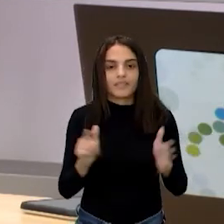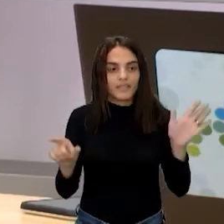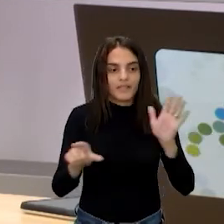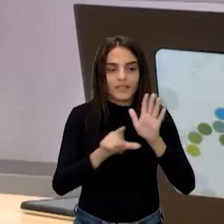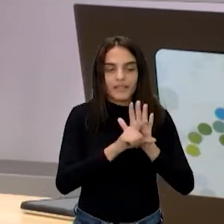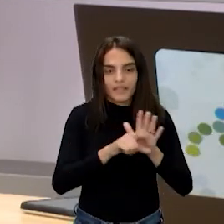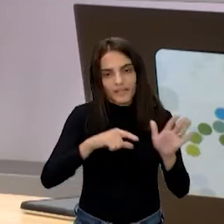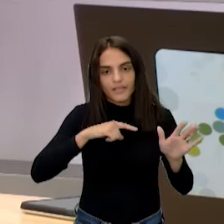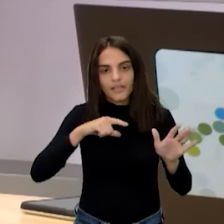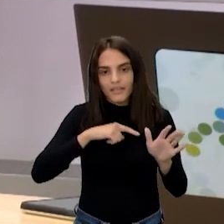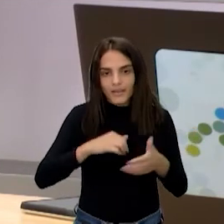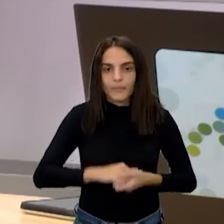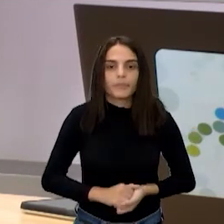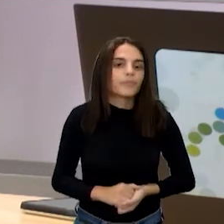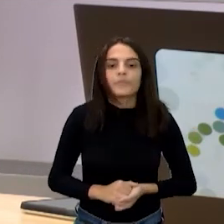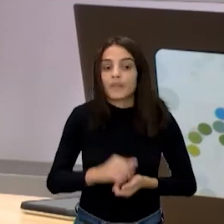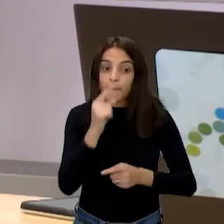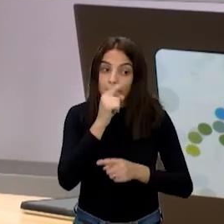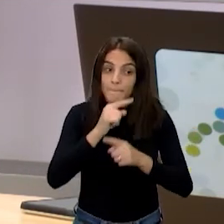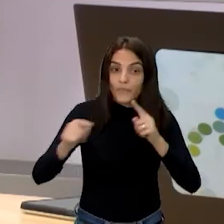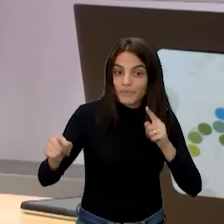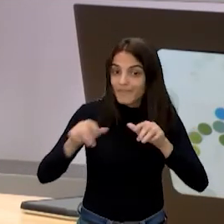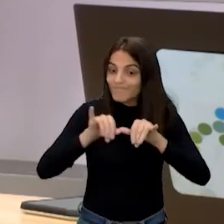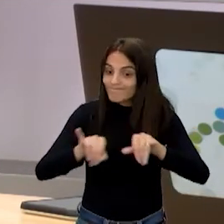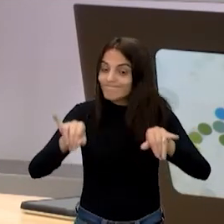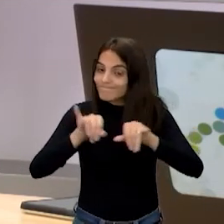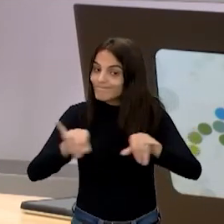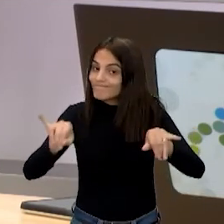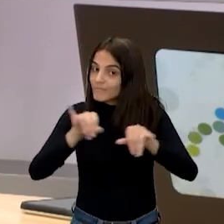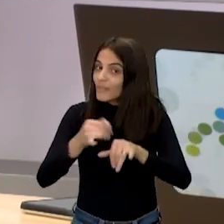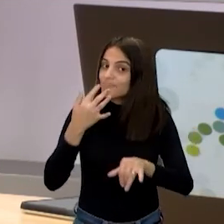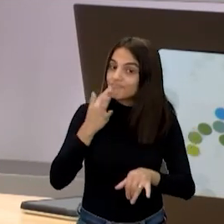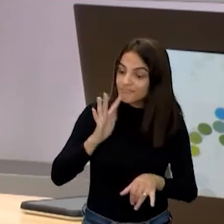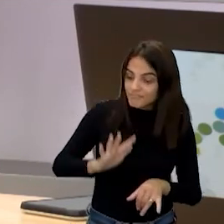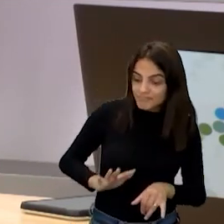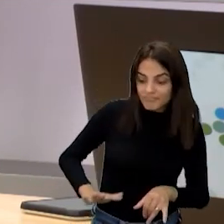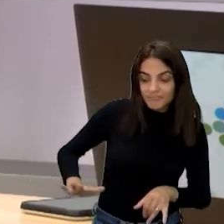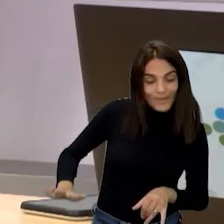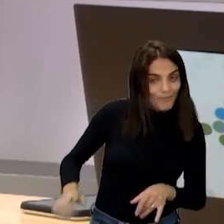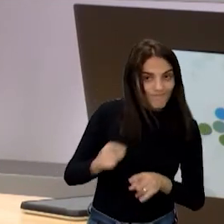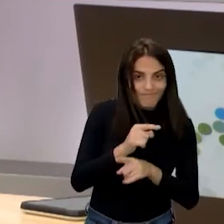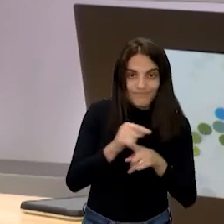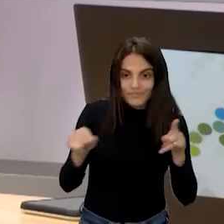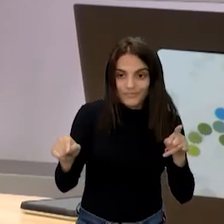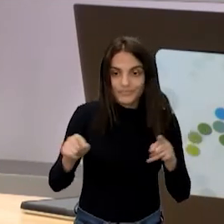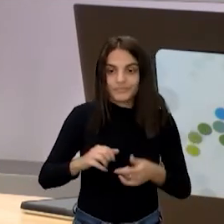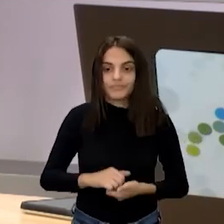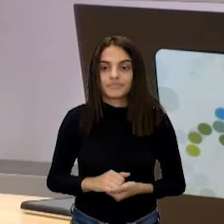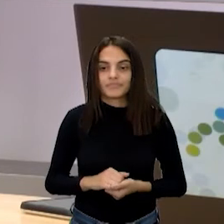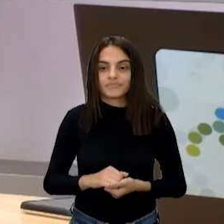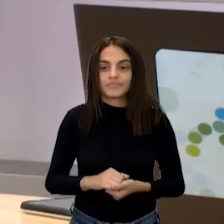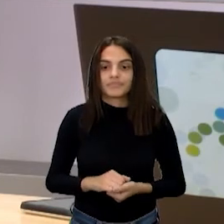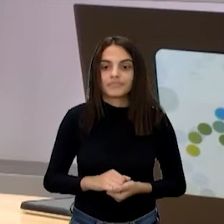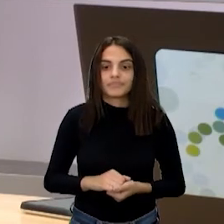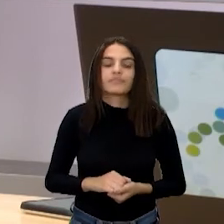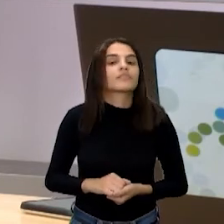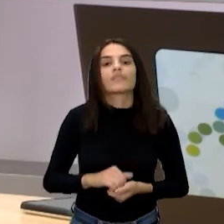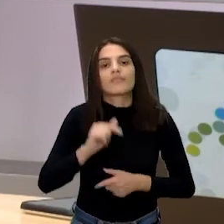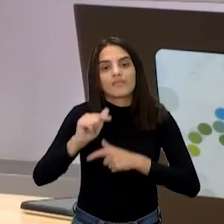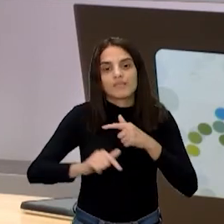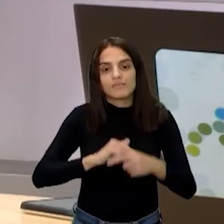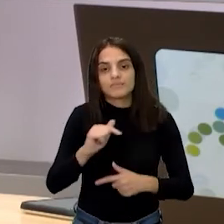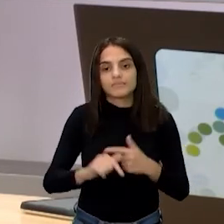que regulamentavam e proibiam publicidade, por exemplo, infantil. Sim. Né? Então, a gente vê que é todo um trabalho